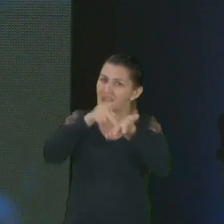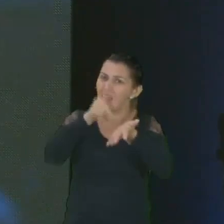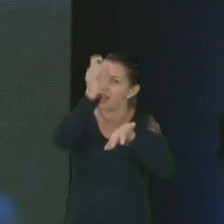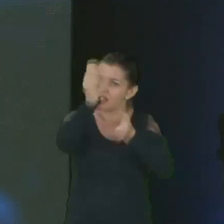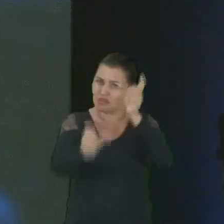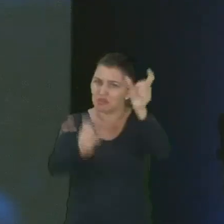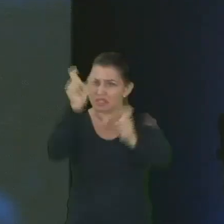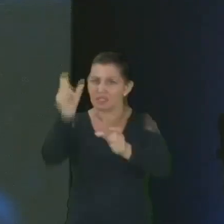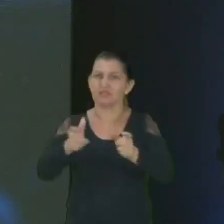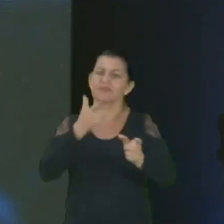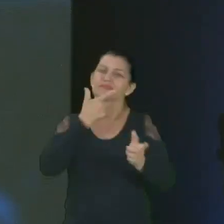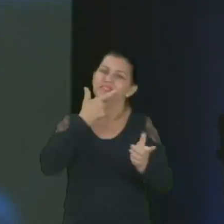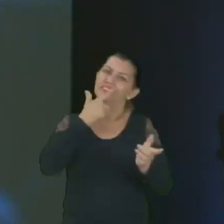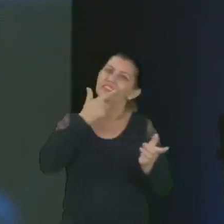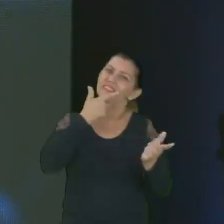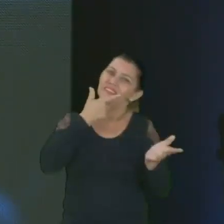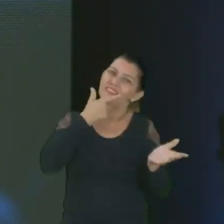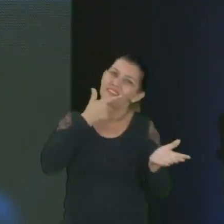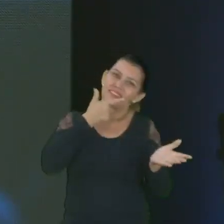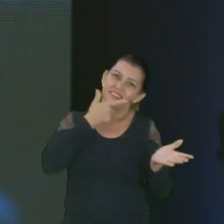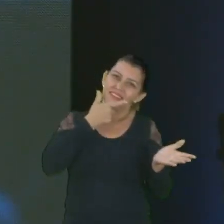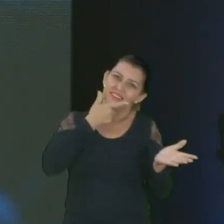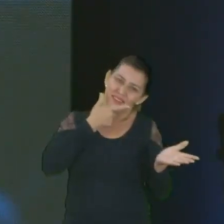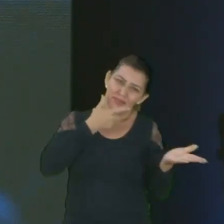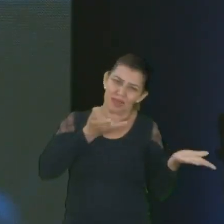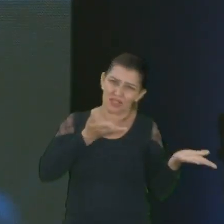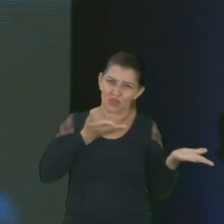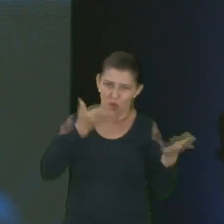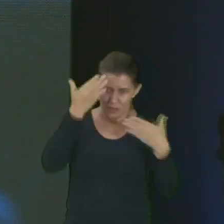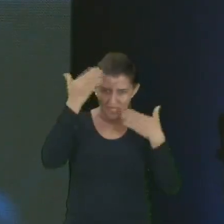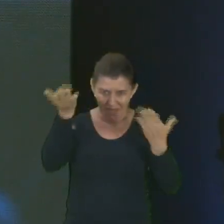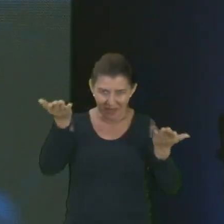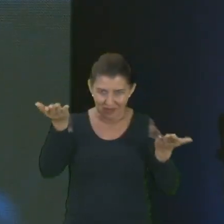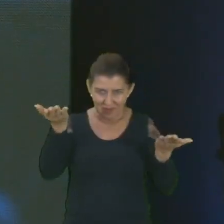simpáticos. Ninguém diz obrigado.